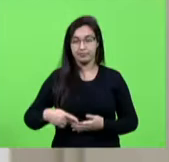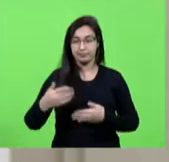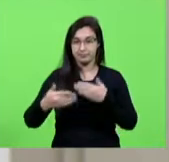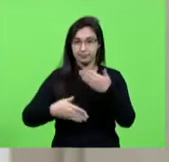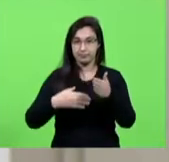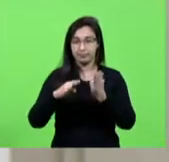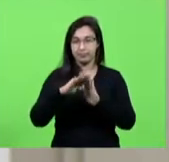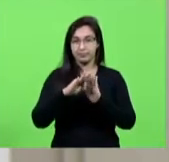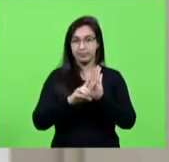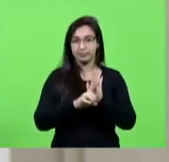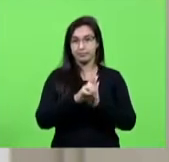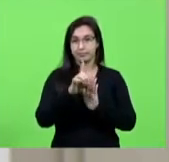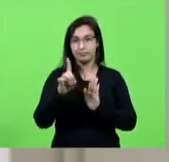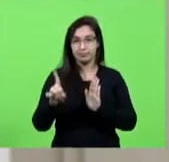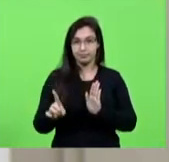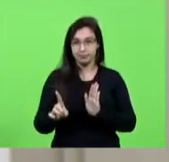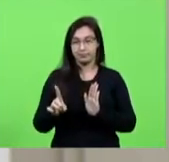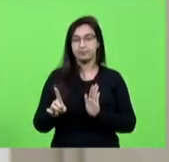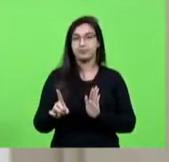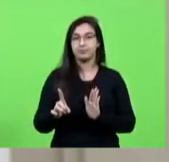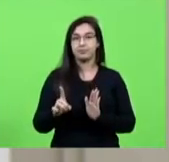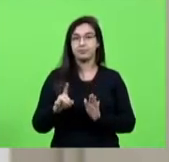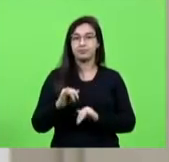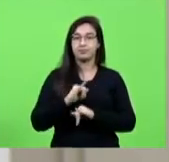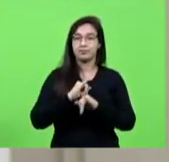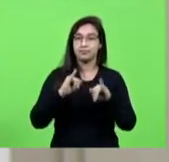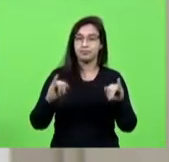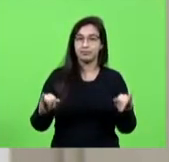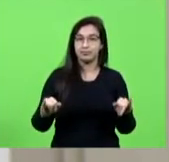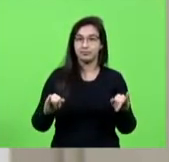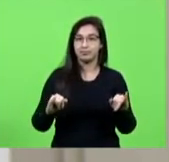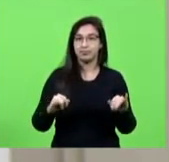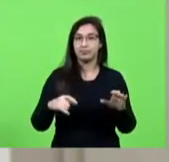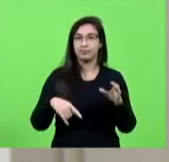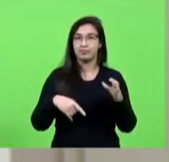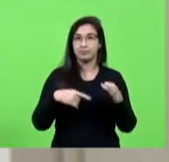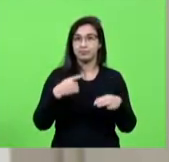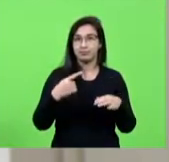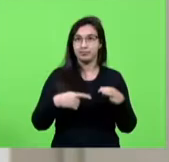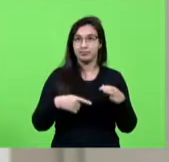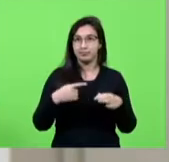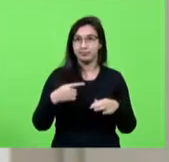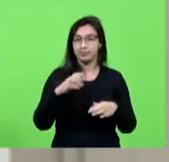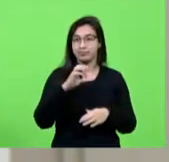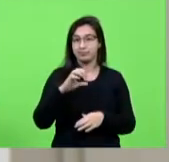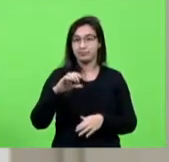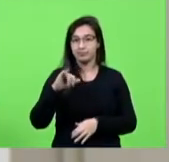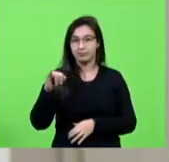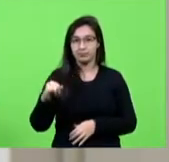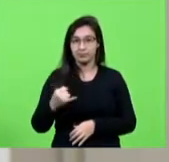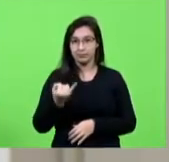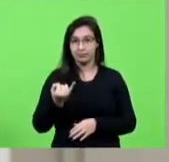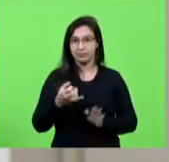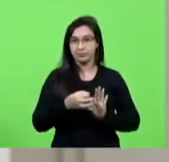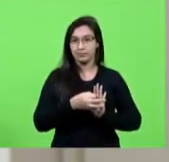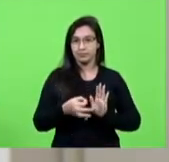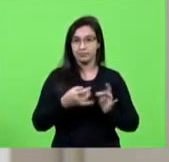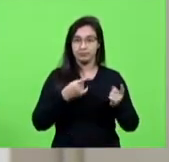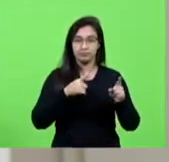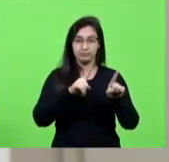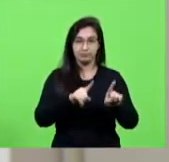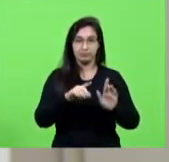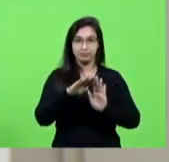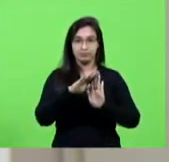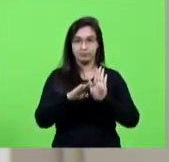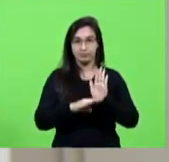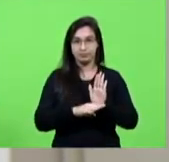dia. O senhor presidente comunicou que a Comissão de Constituição e Justiça apresentou parecer contrário